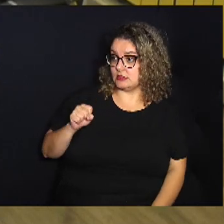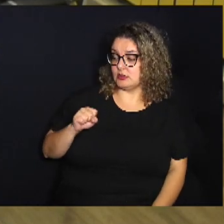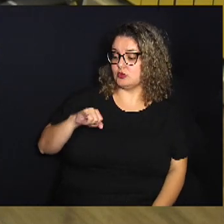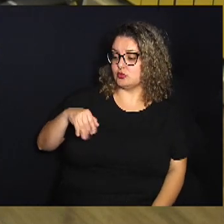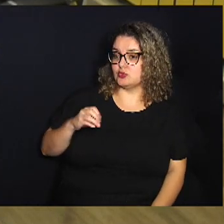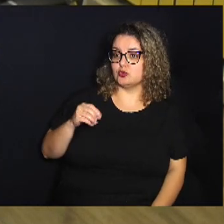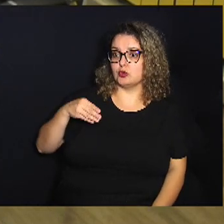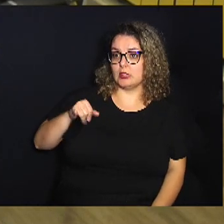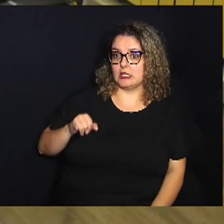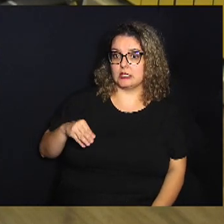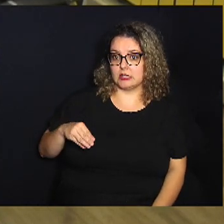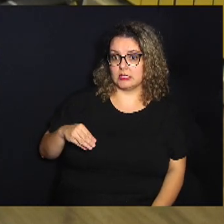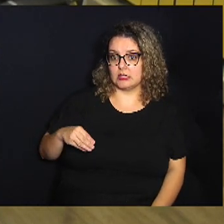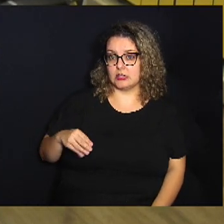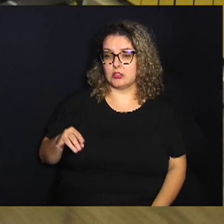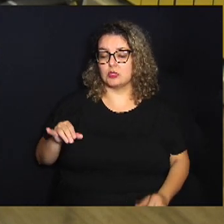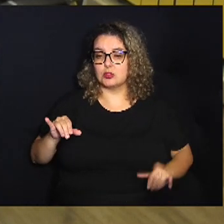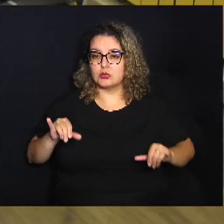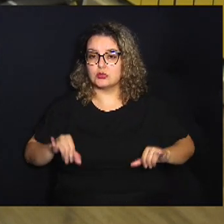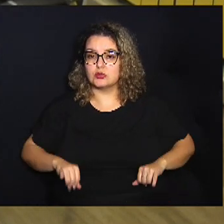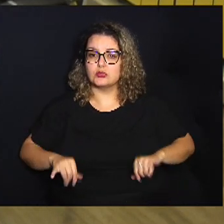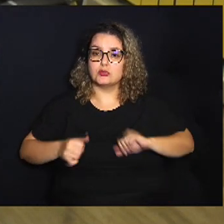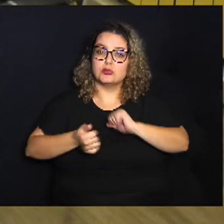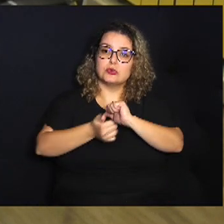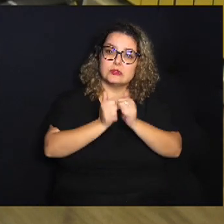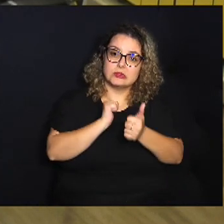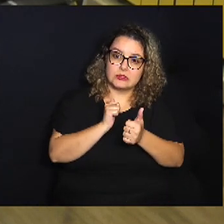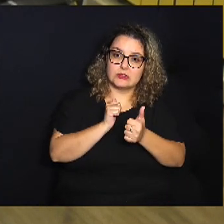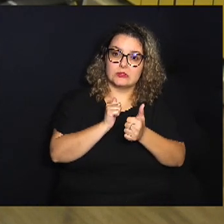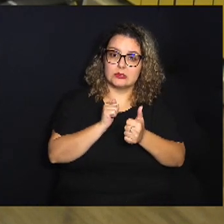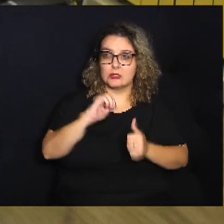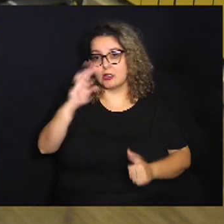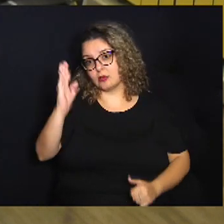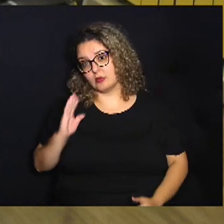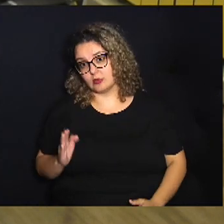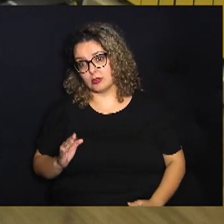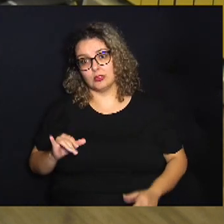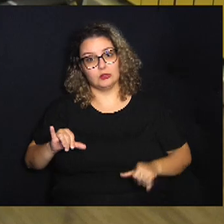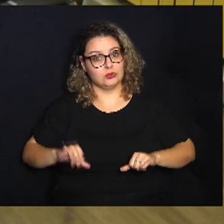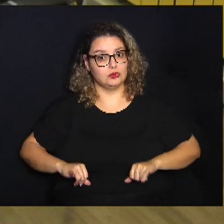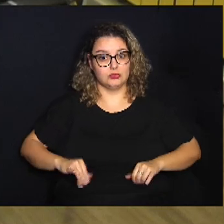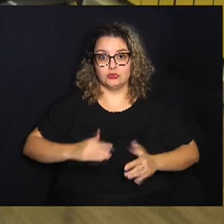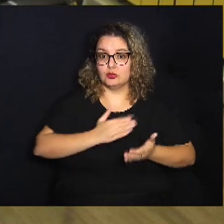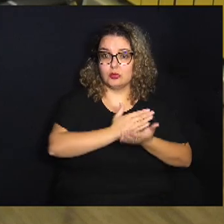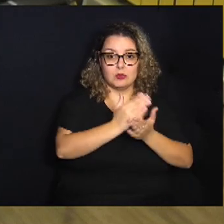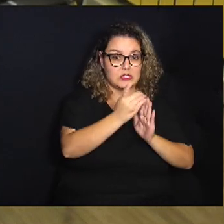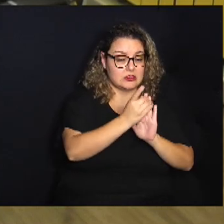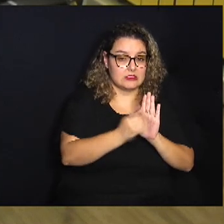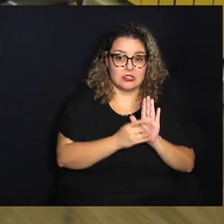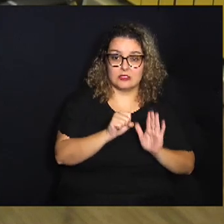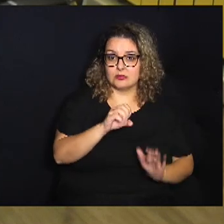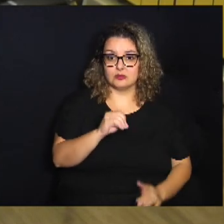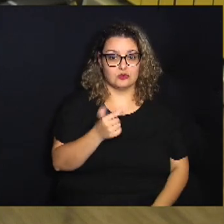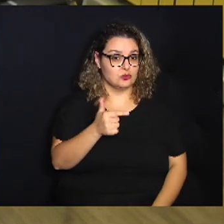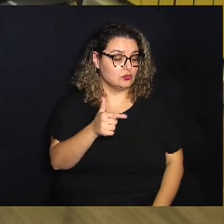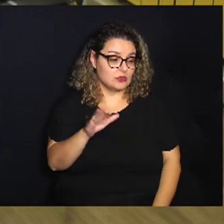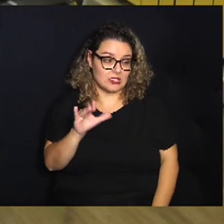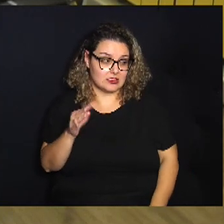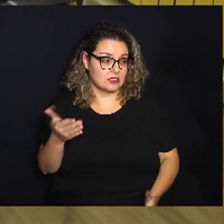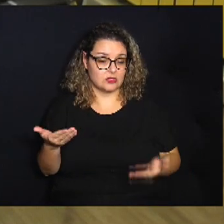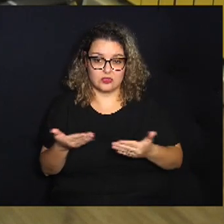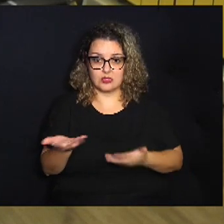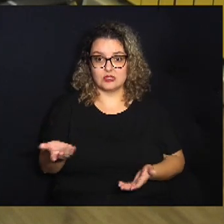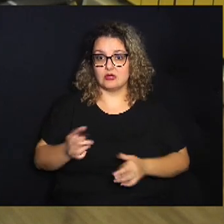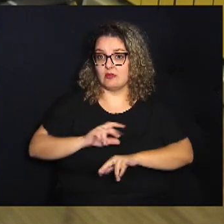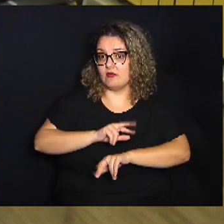ele sofreu o que o esporte brasileiro sofreu no começo da década de 80. Não tinha a ciência que a gente tem hoje. Muita